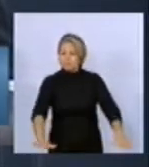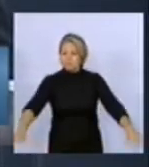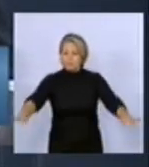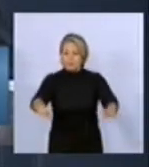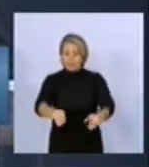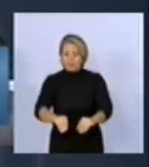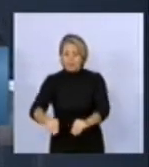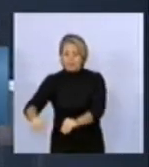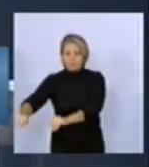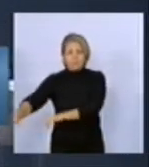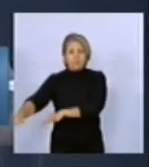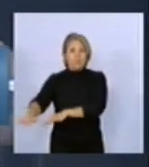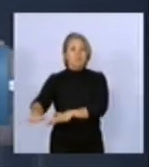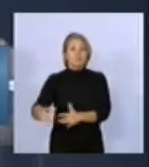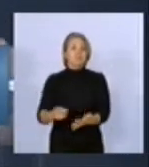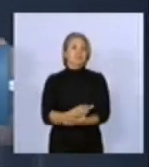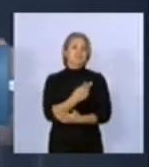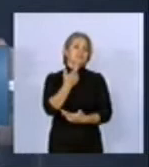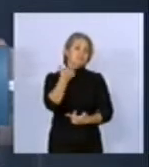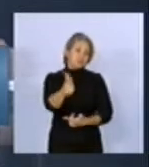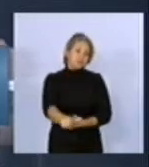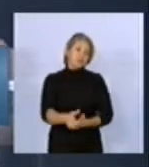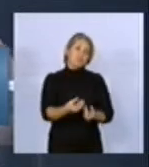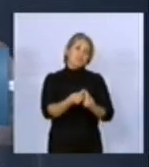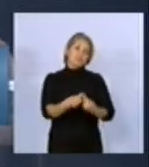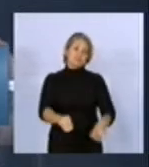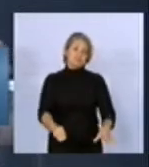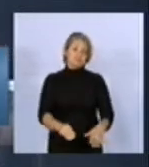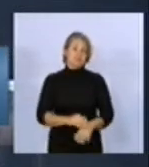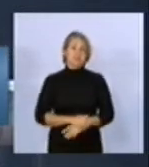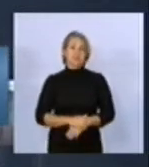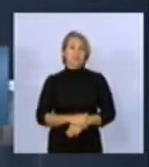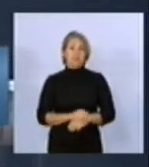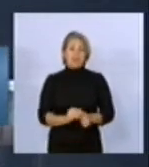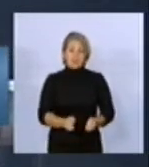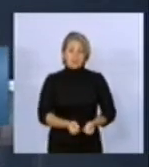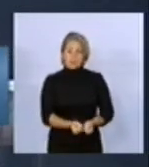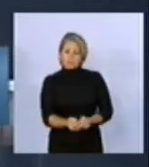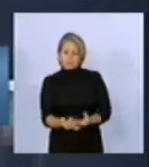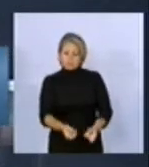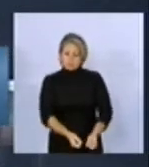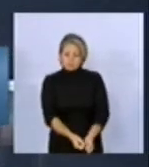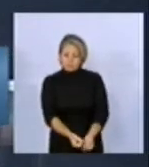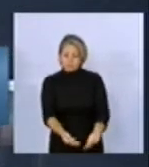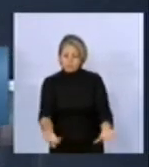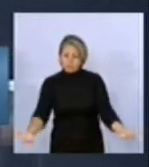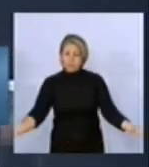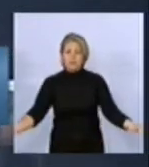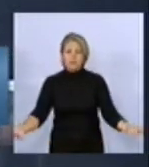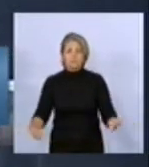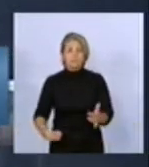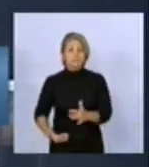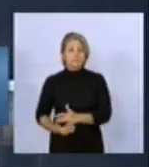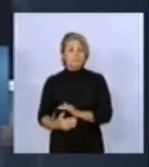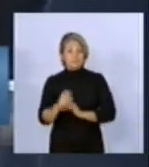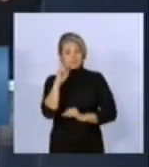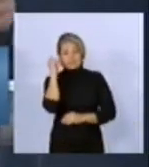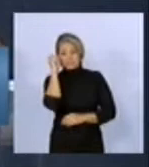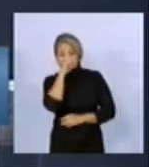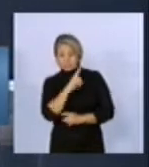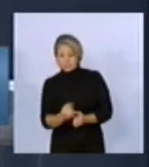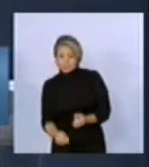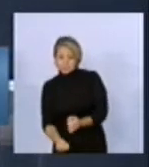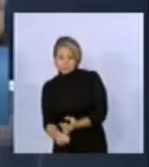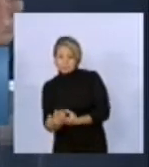e aí gera mais um prejuízo esse excesso de palha dificulta a germinação das novas